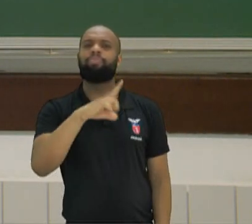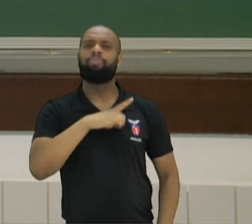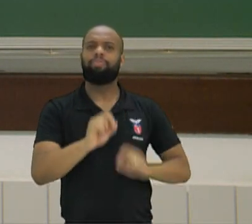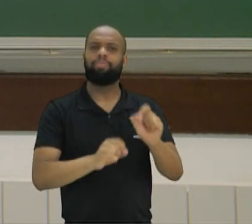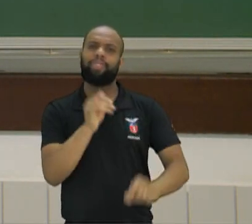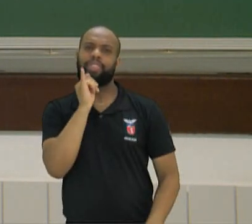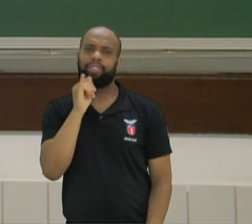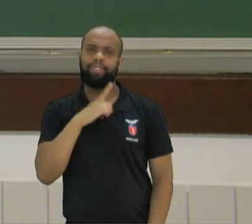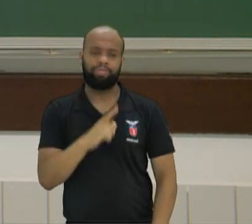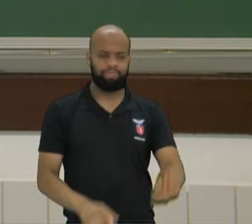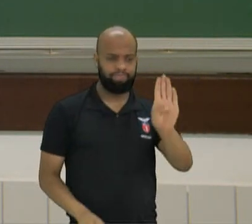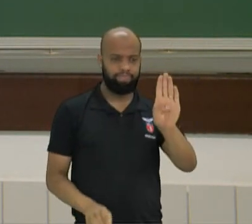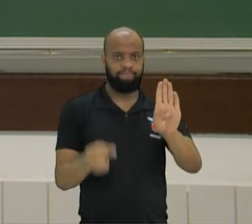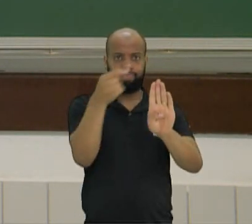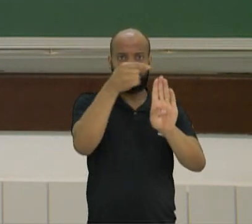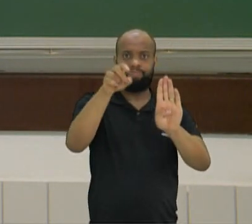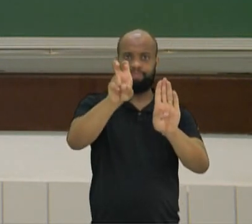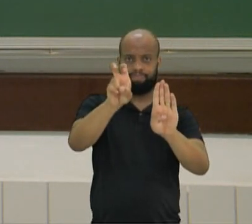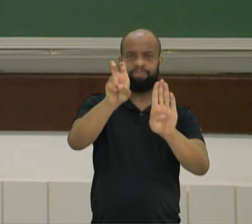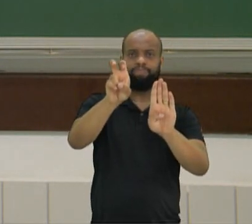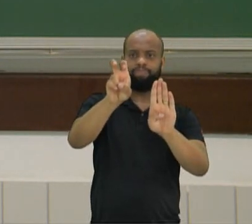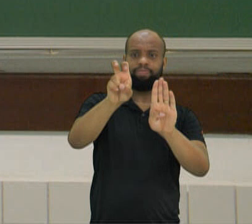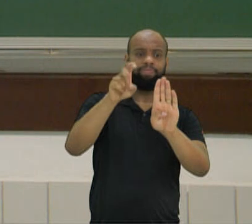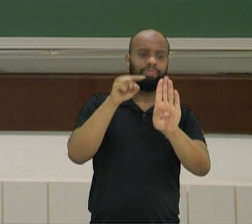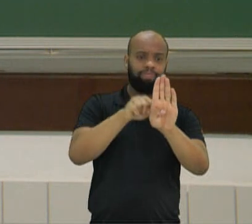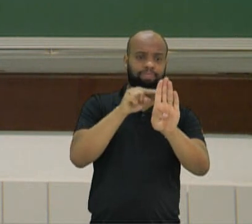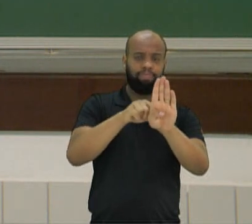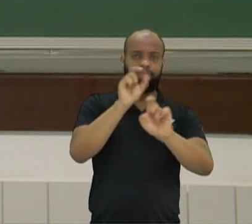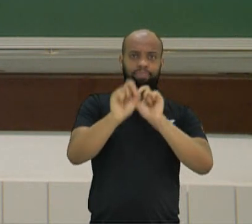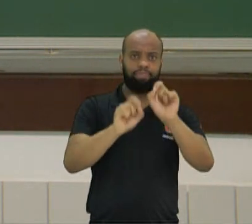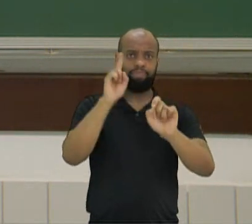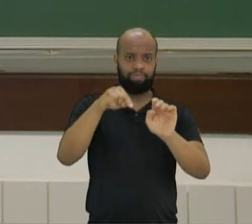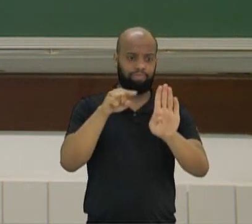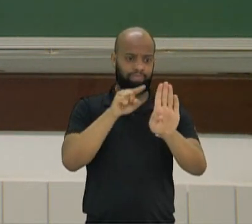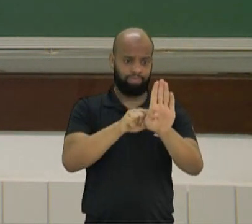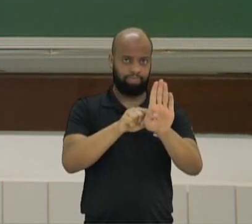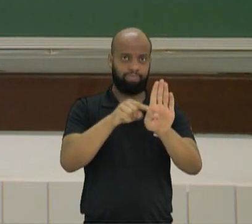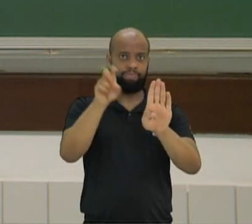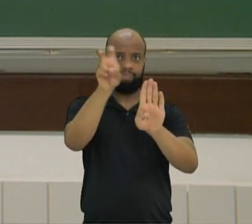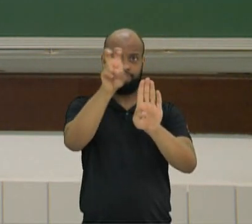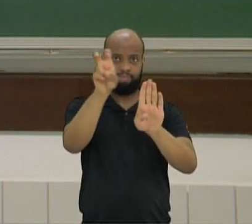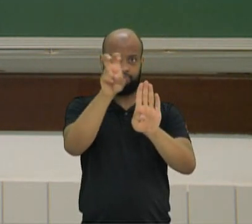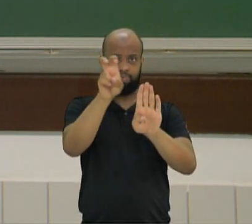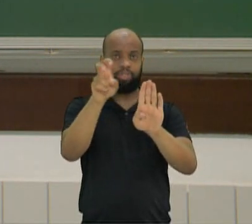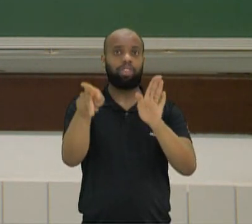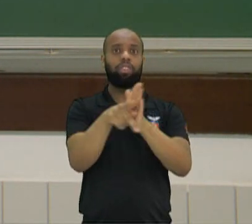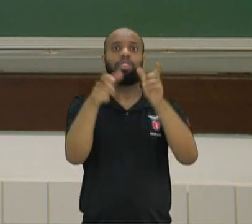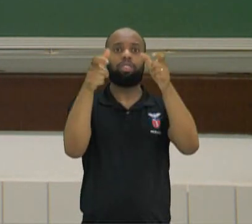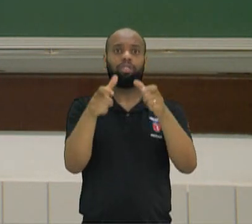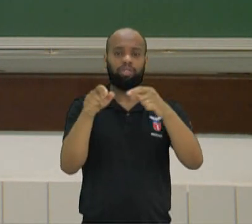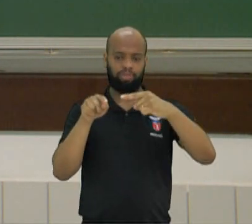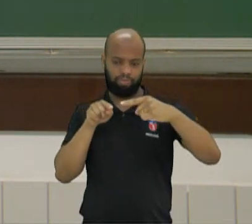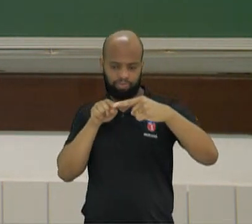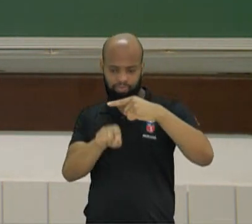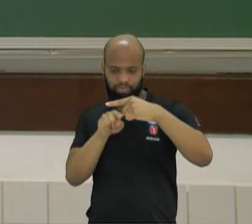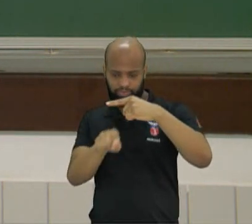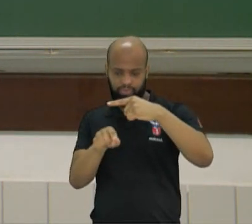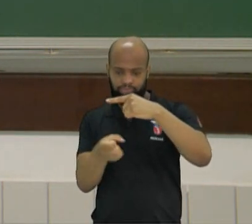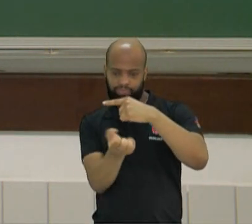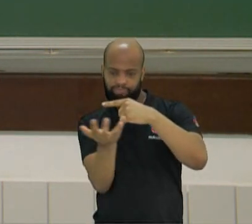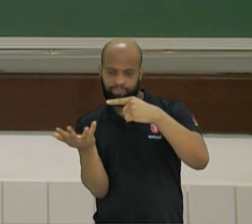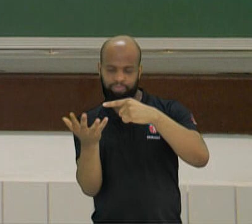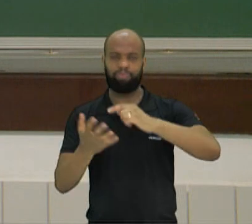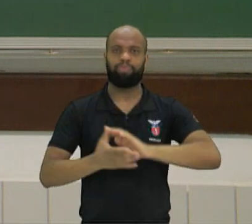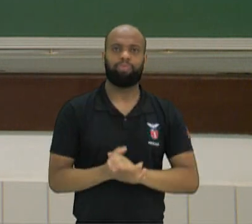elevado a menos 5. Esse b elevado a menos 5 vai virar um b elevado a quinta no denominador. Beleza? Então não esqueça